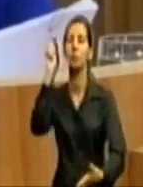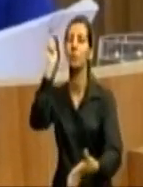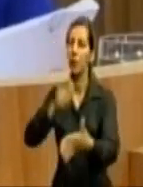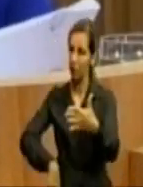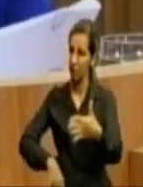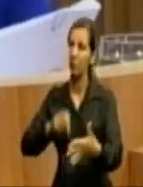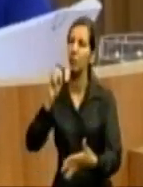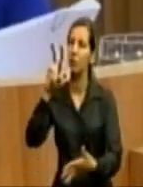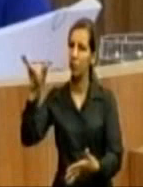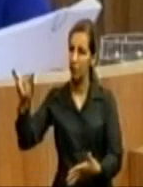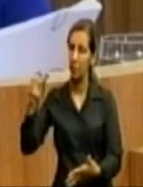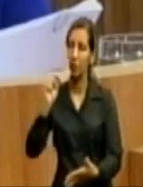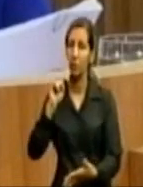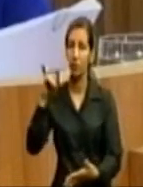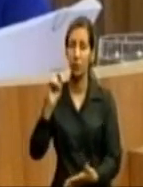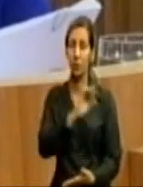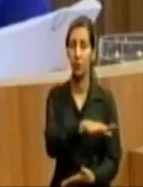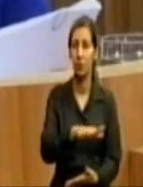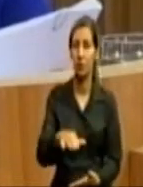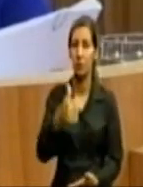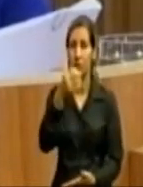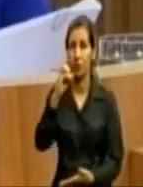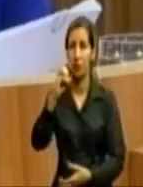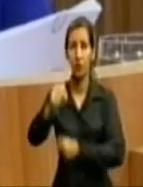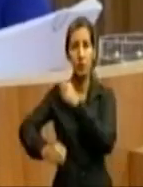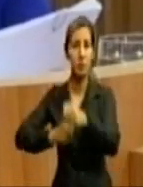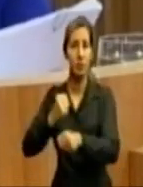penalizado. Se as crianças vão passar 10 anos fora da